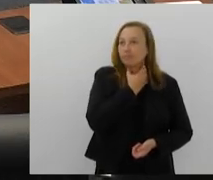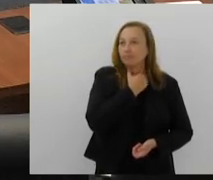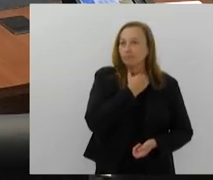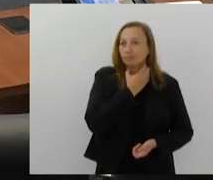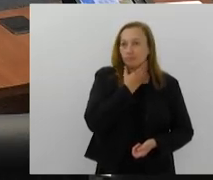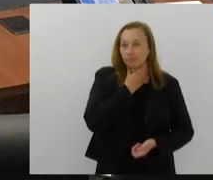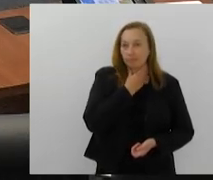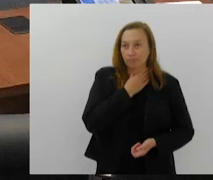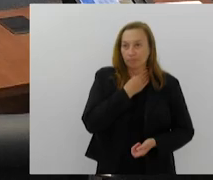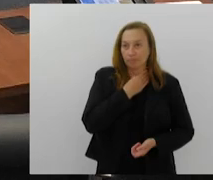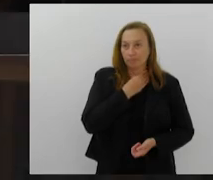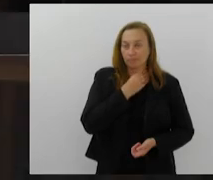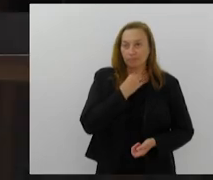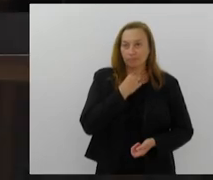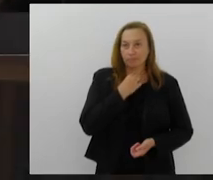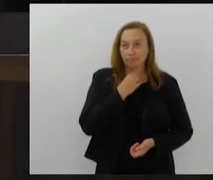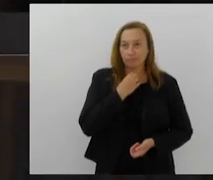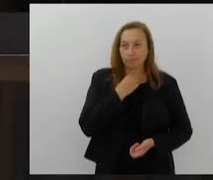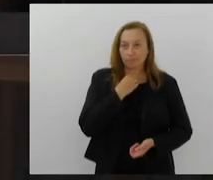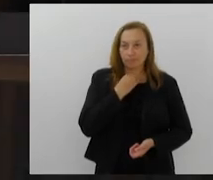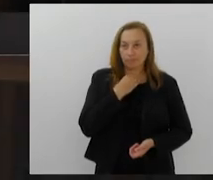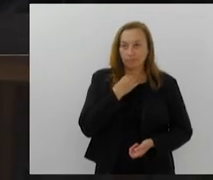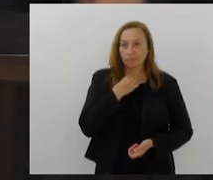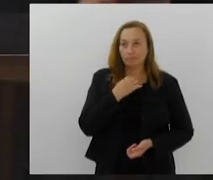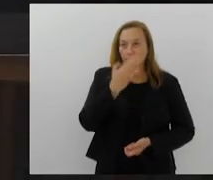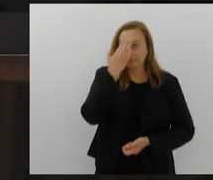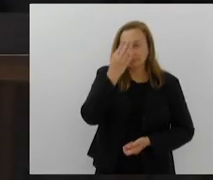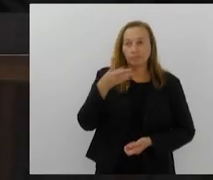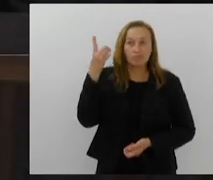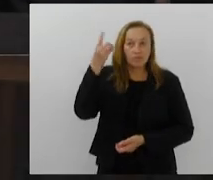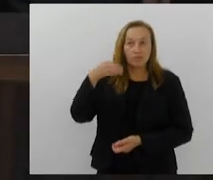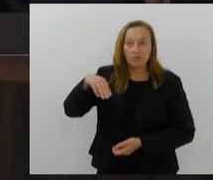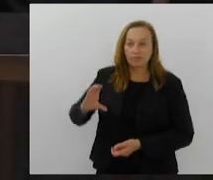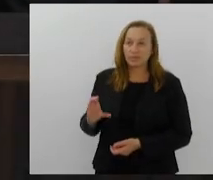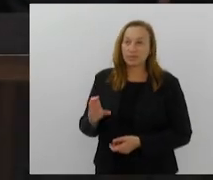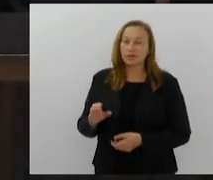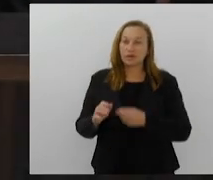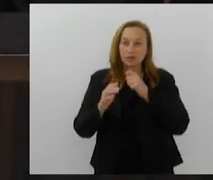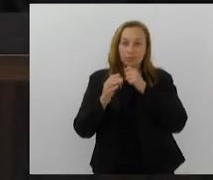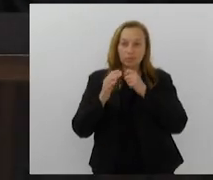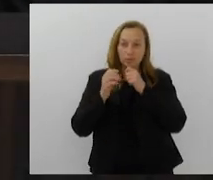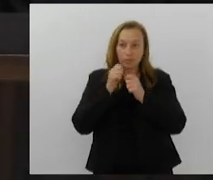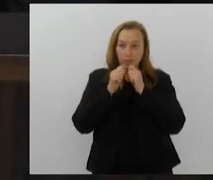Ei. Obrigado, deputado Mink. O microfone hoje está de mal comigo.